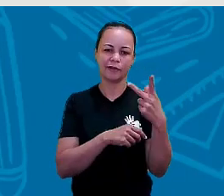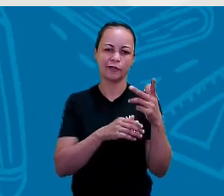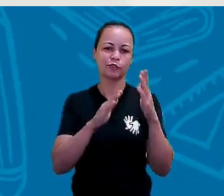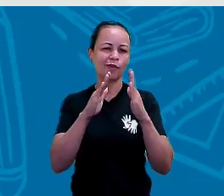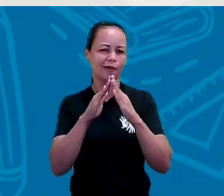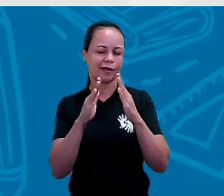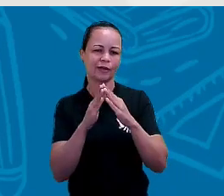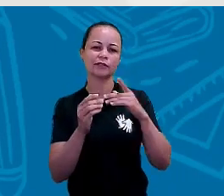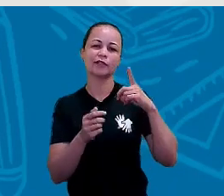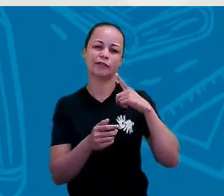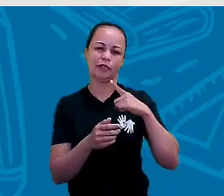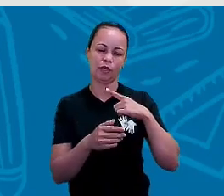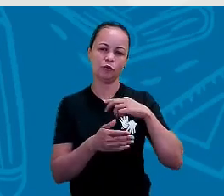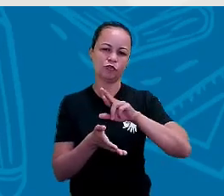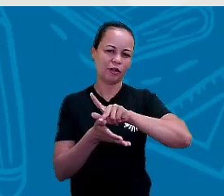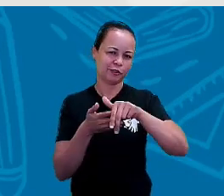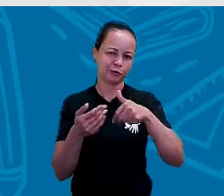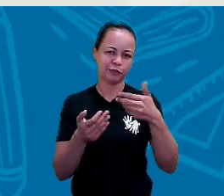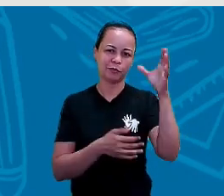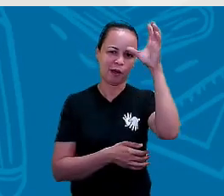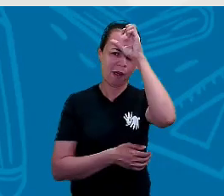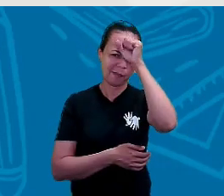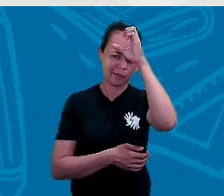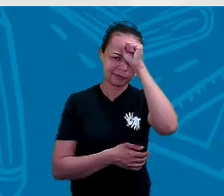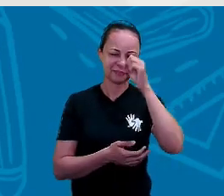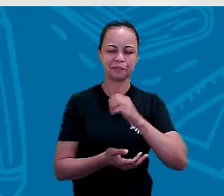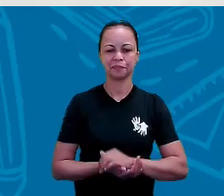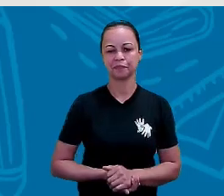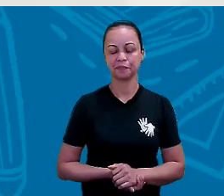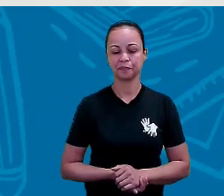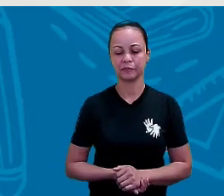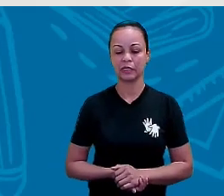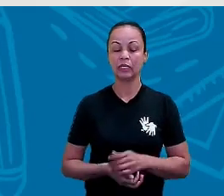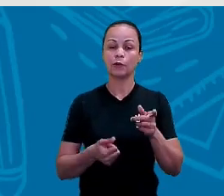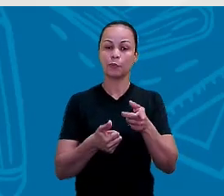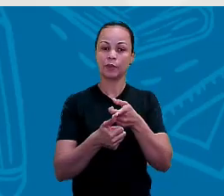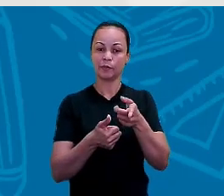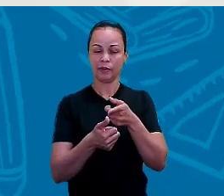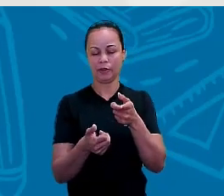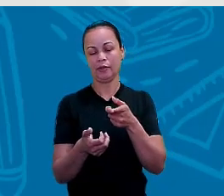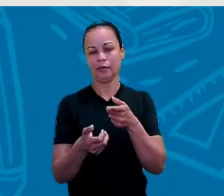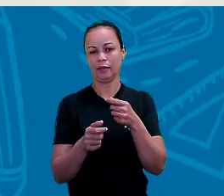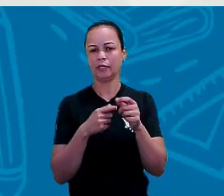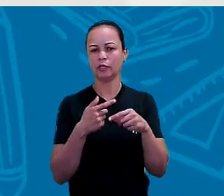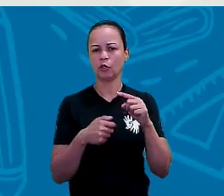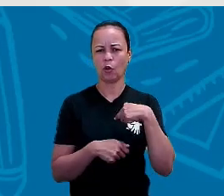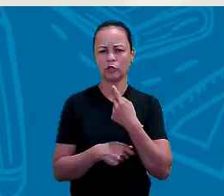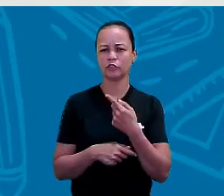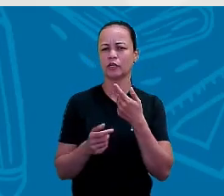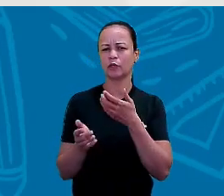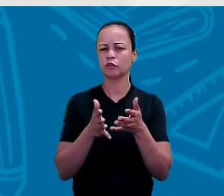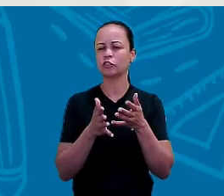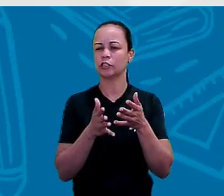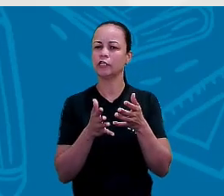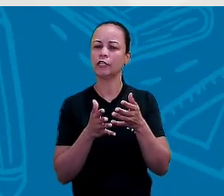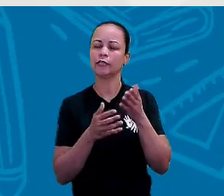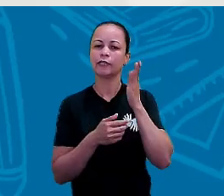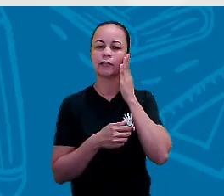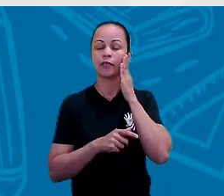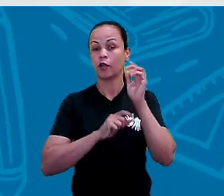que nós temos muito para aprender, tá certo? Então, a primeira coisa que nós temos que evidenciar é